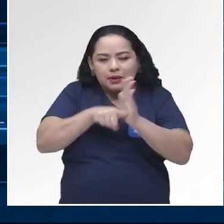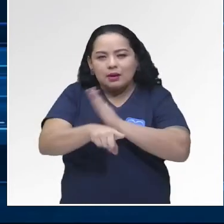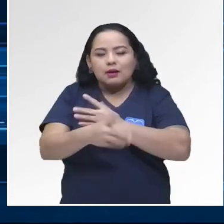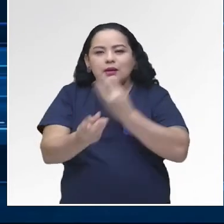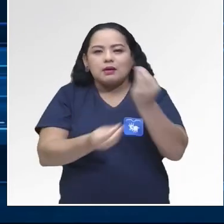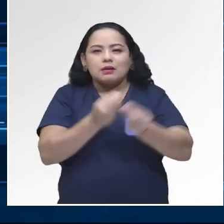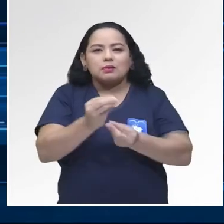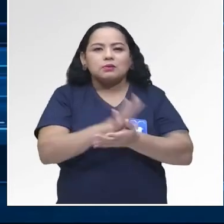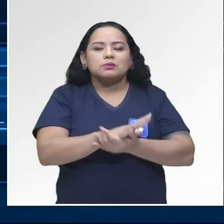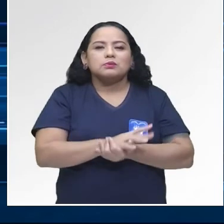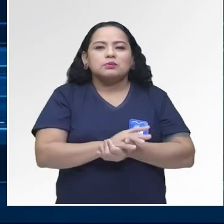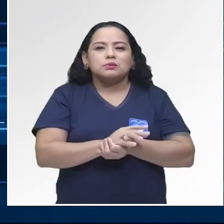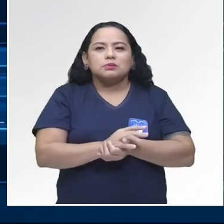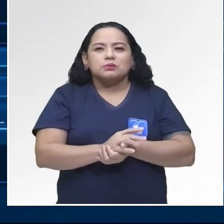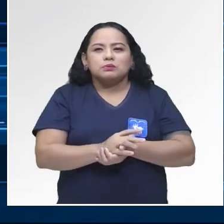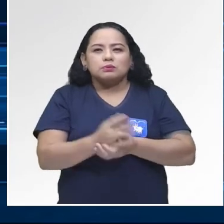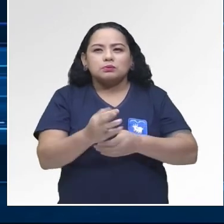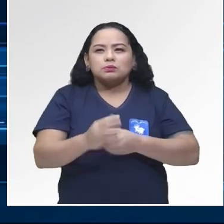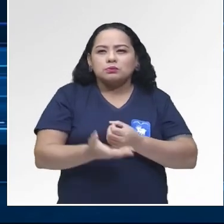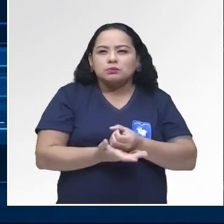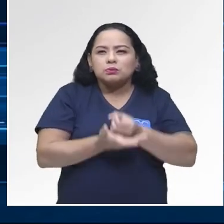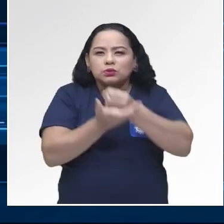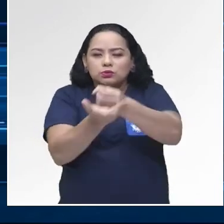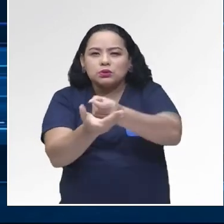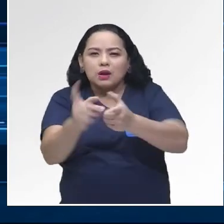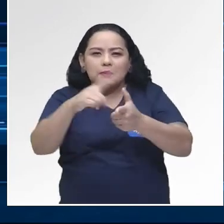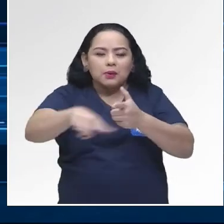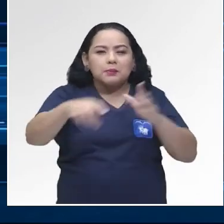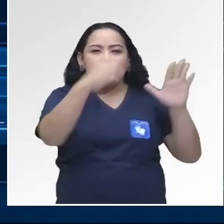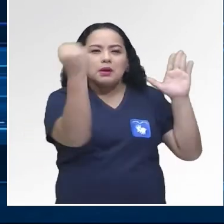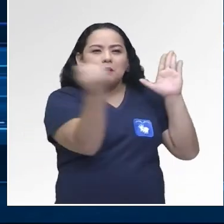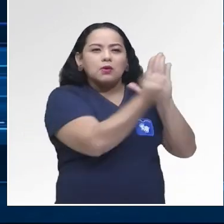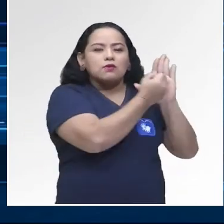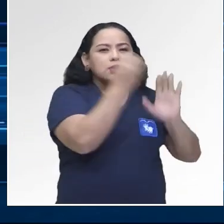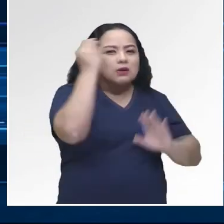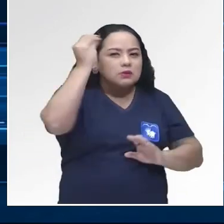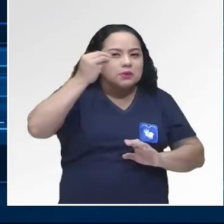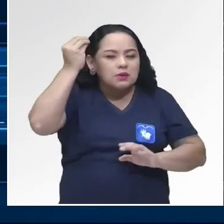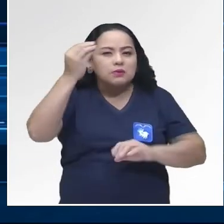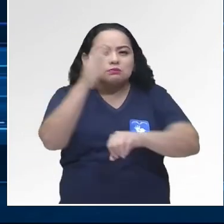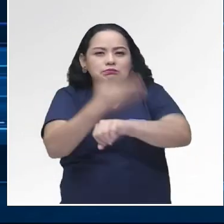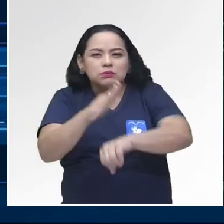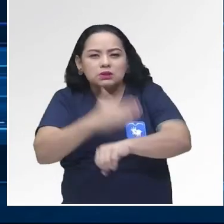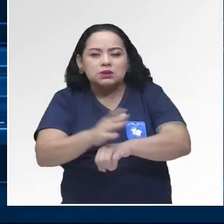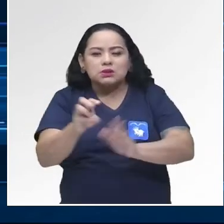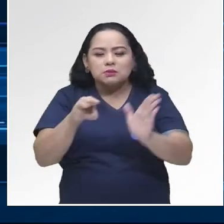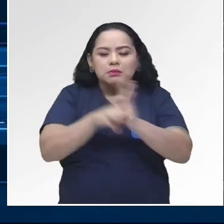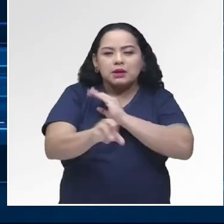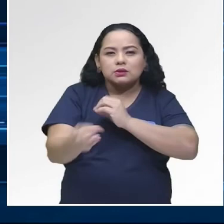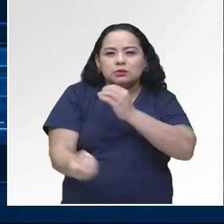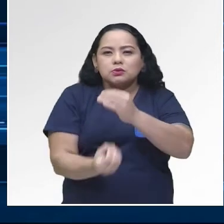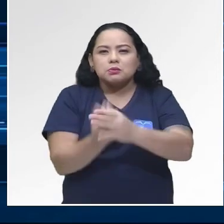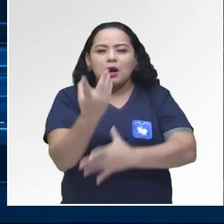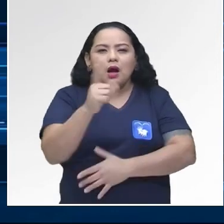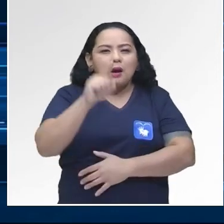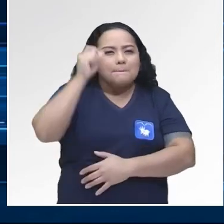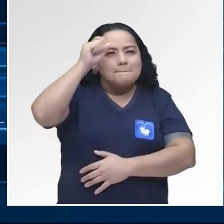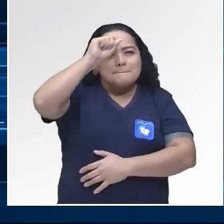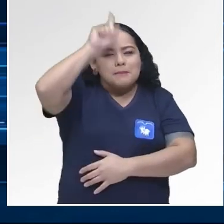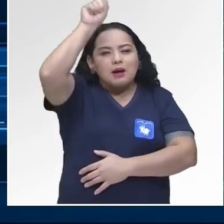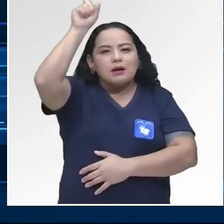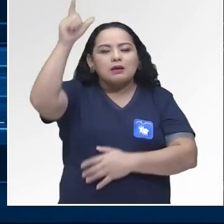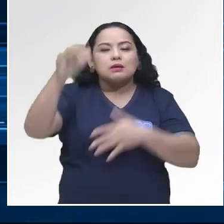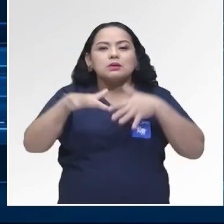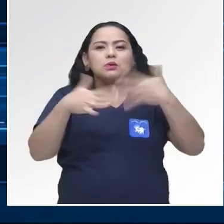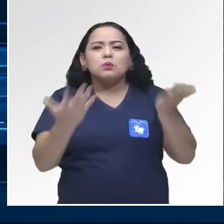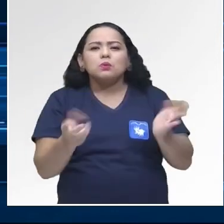busca, então, resolver o problema provando, testando, criando métodos para isso. E quais são